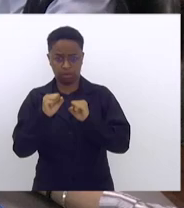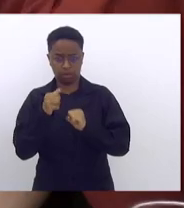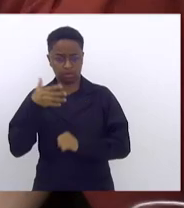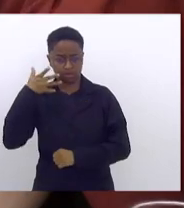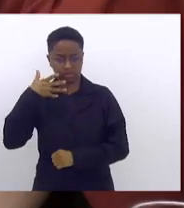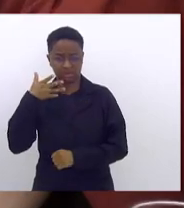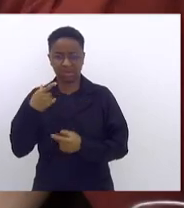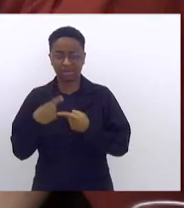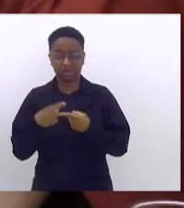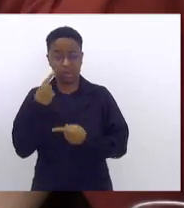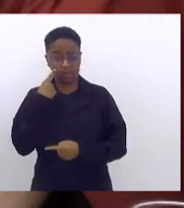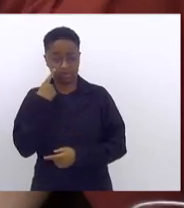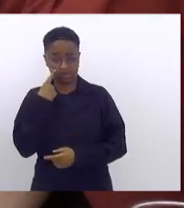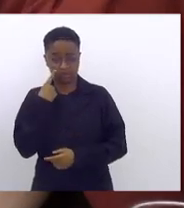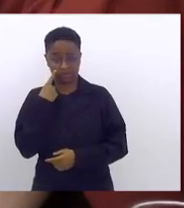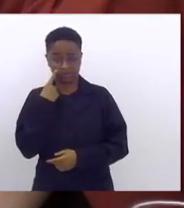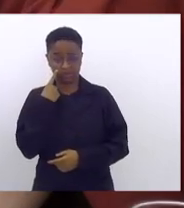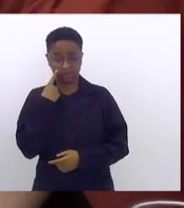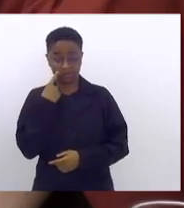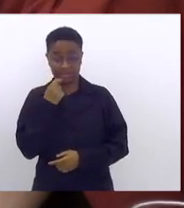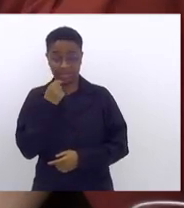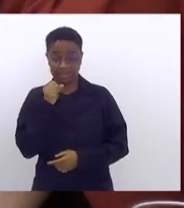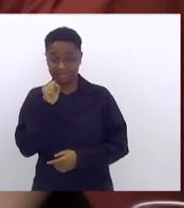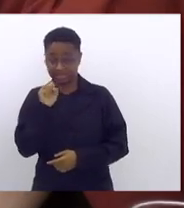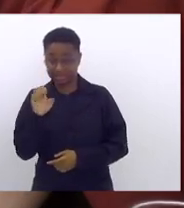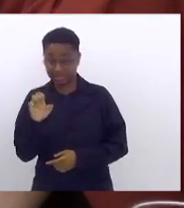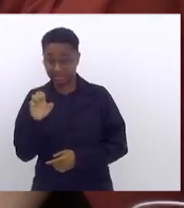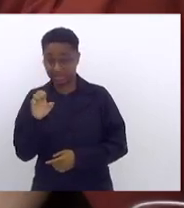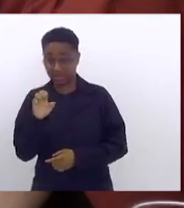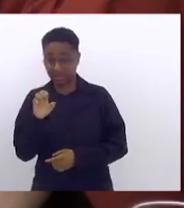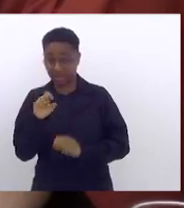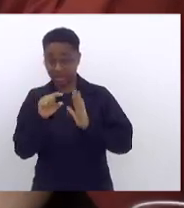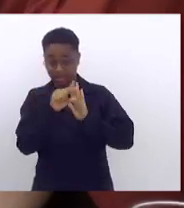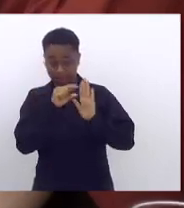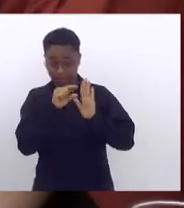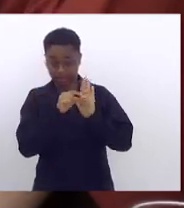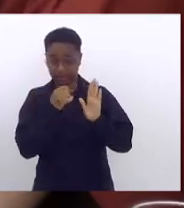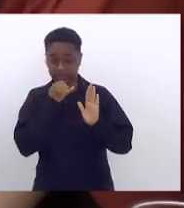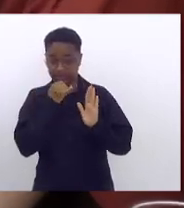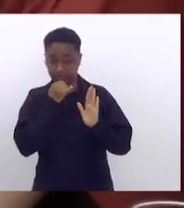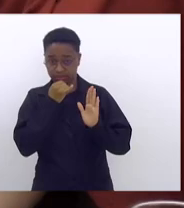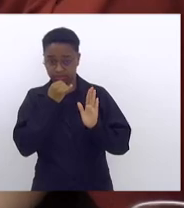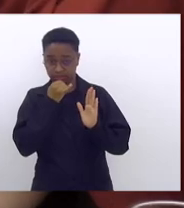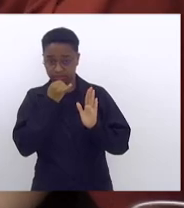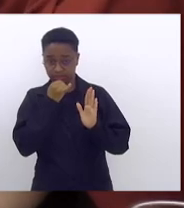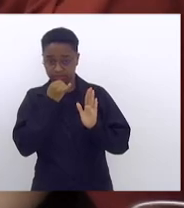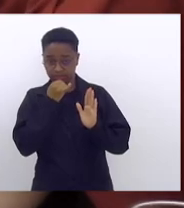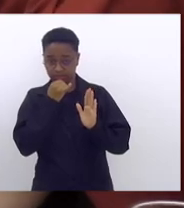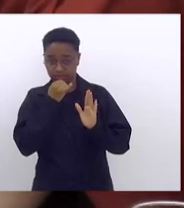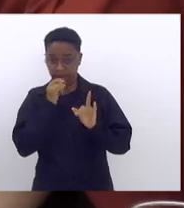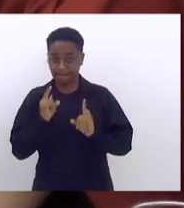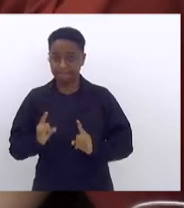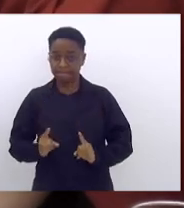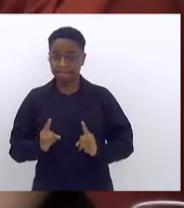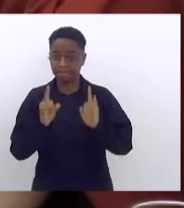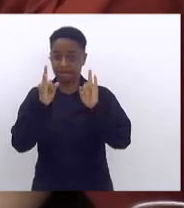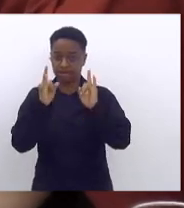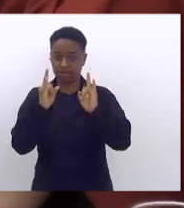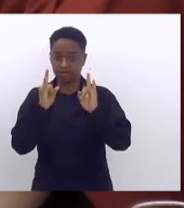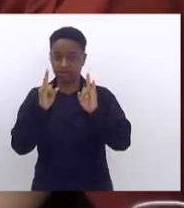porque, veja bem, se fosse... na ementa, por exemplo, prédios que não fossem